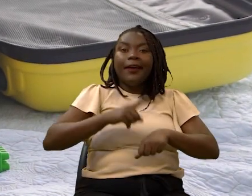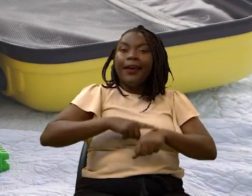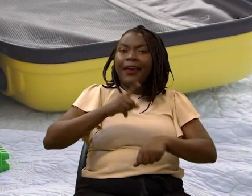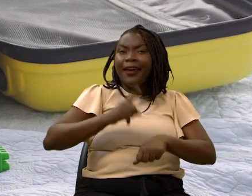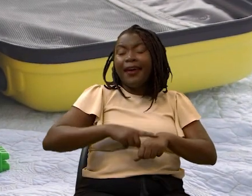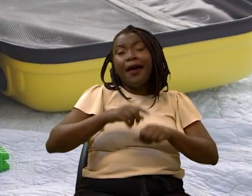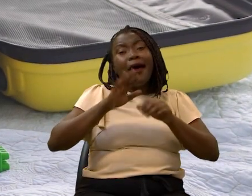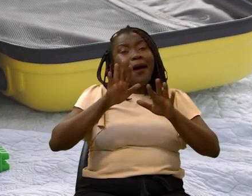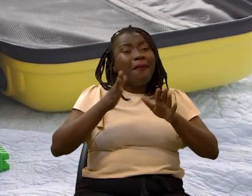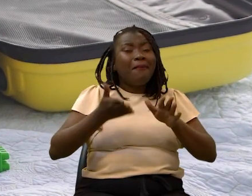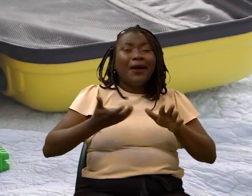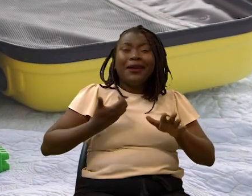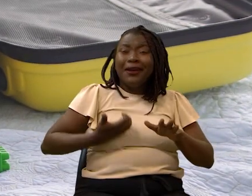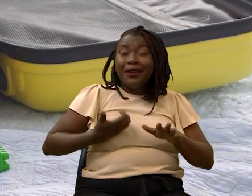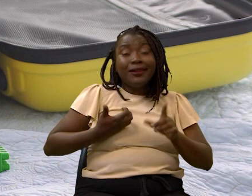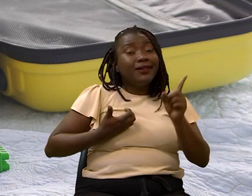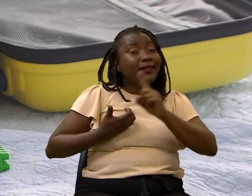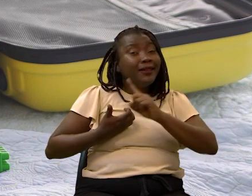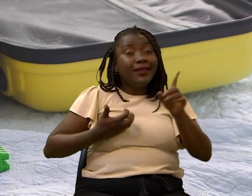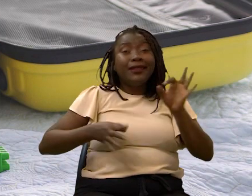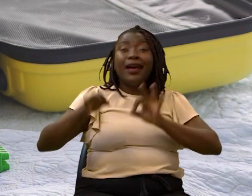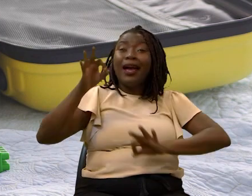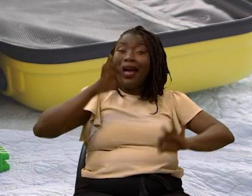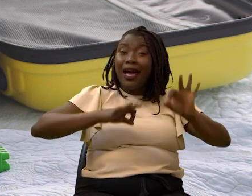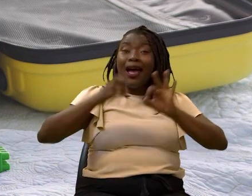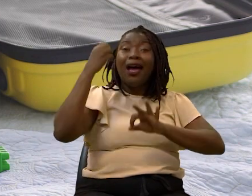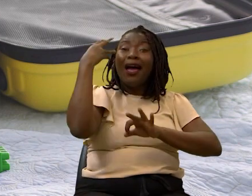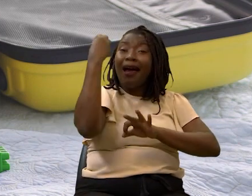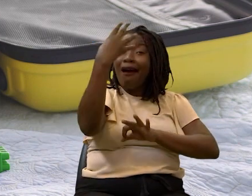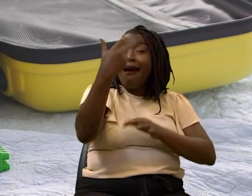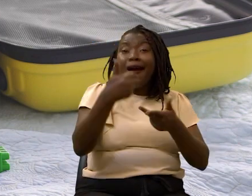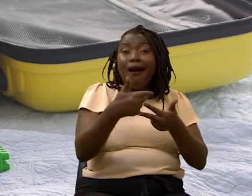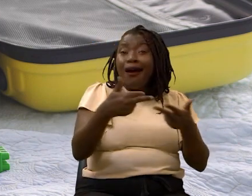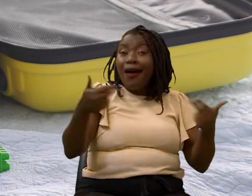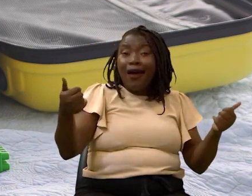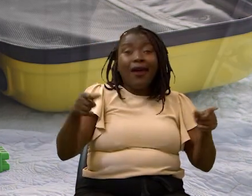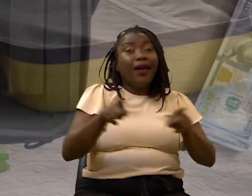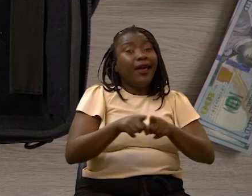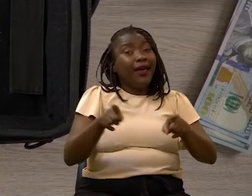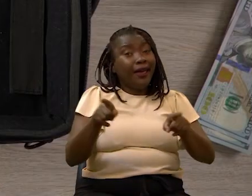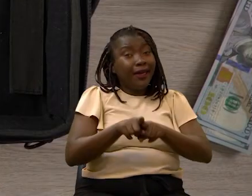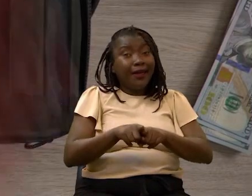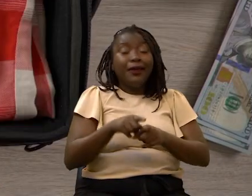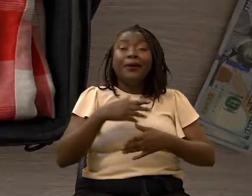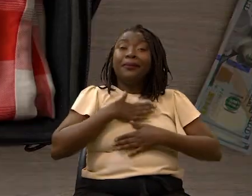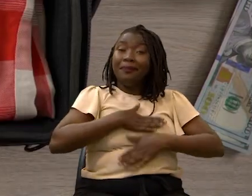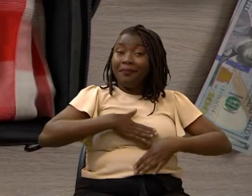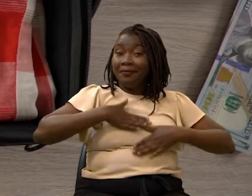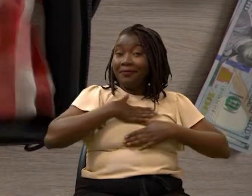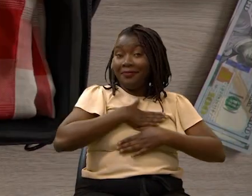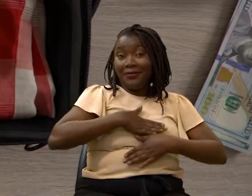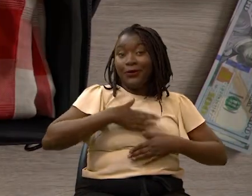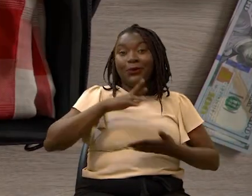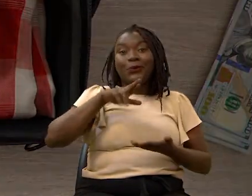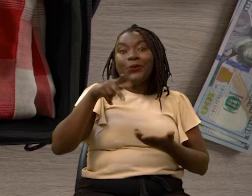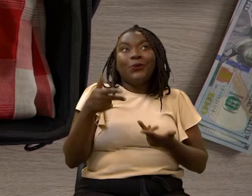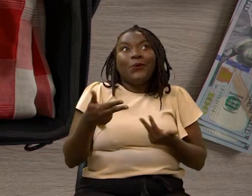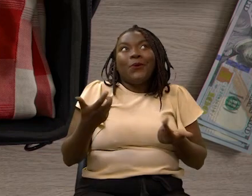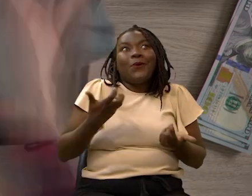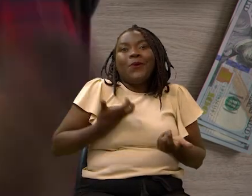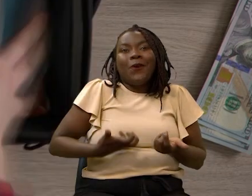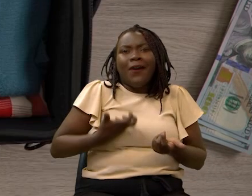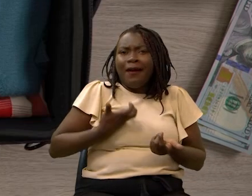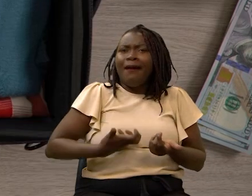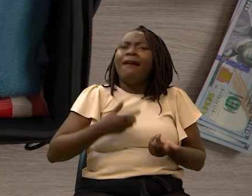com o tempo. Mas isso é uma coisa chata. Não, planejar a viagem é algo também prazeroso, não